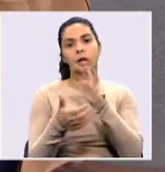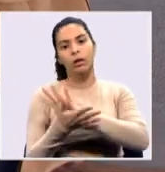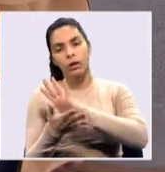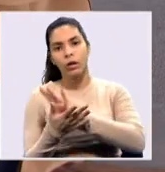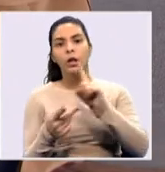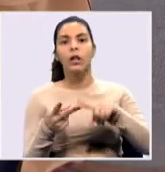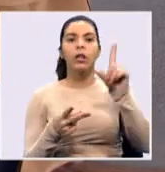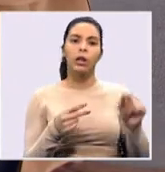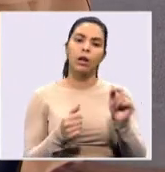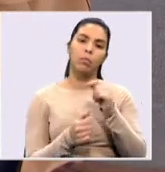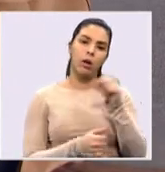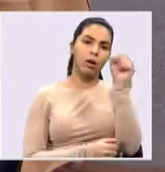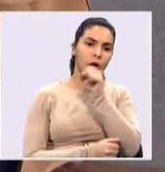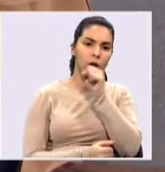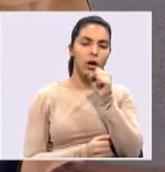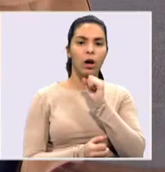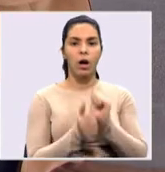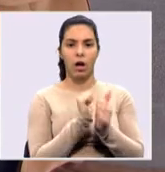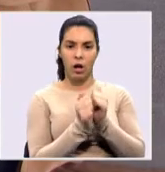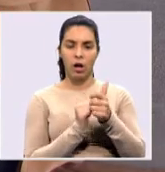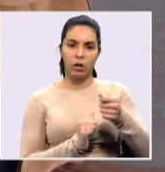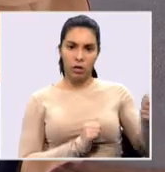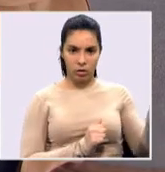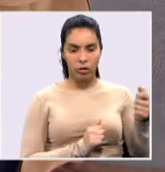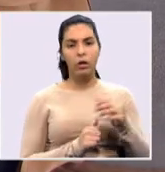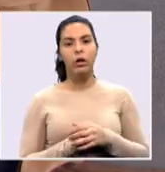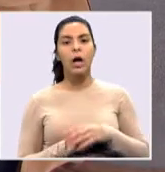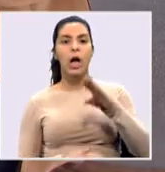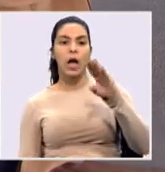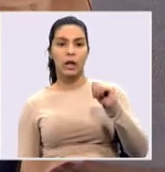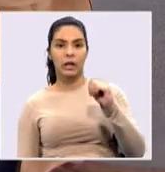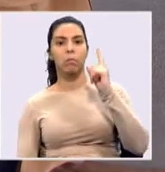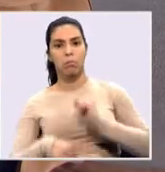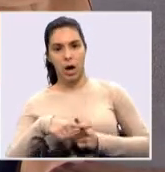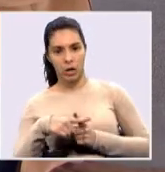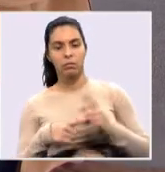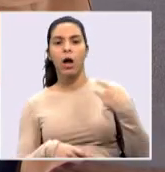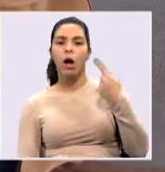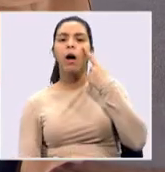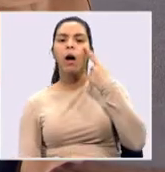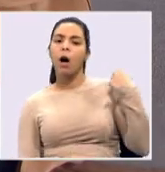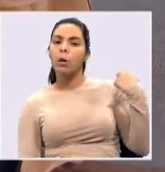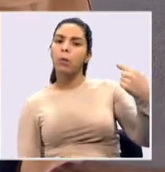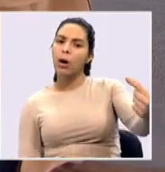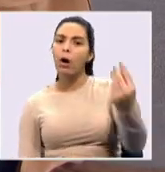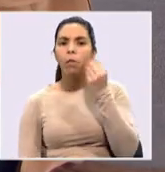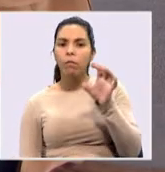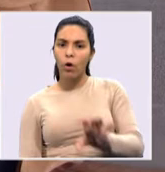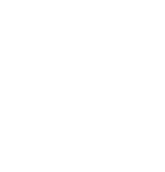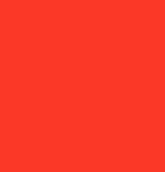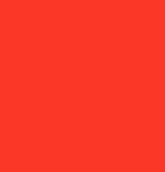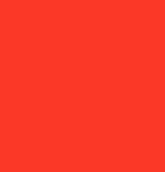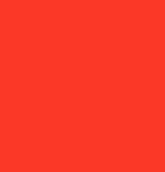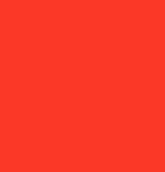de imprensa e foi produtora de informação num canal desportivo. Hoje é produtora de conteúdos no canal S+. Fica a conhecer o seu